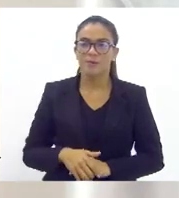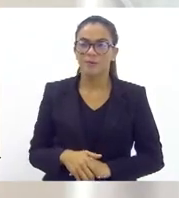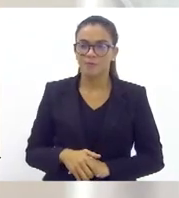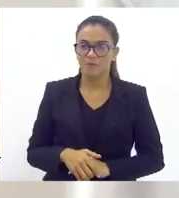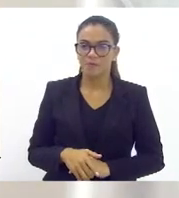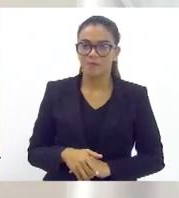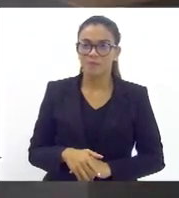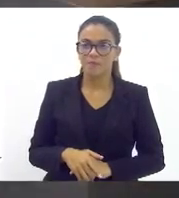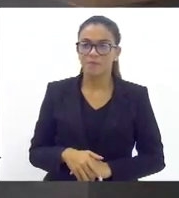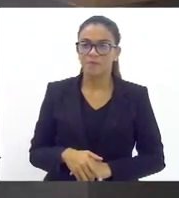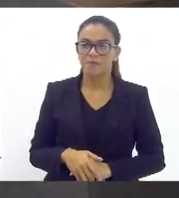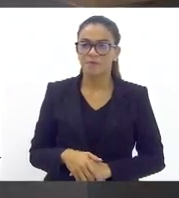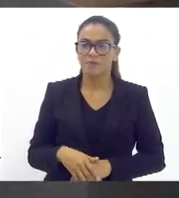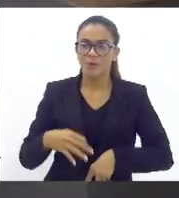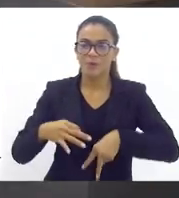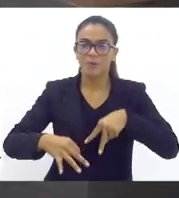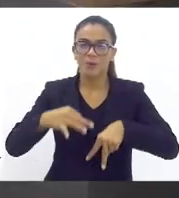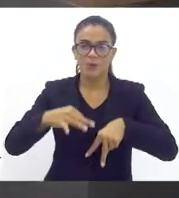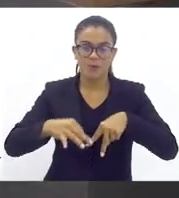por gentileza.